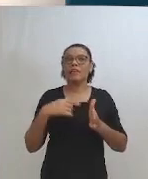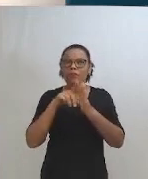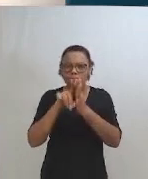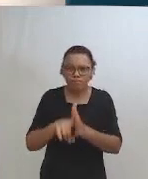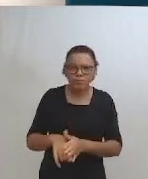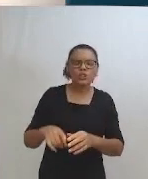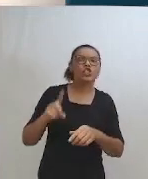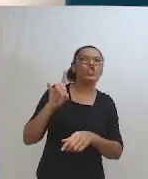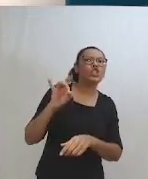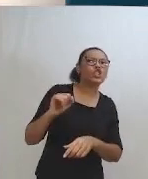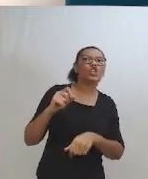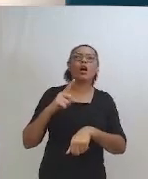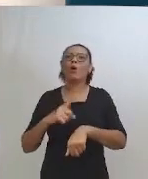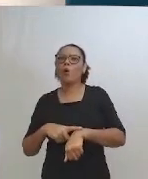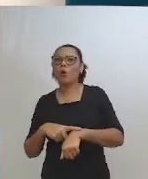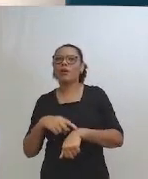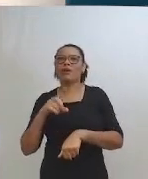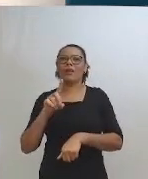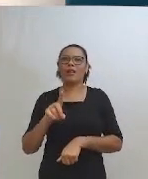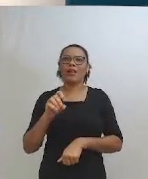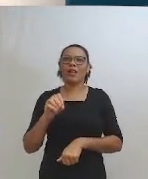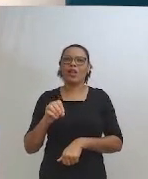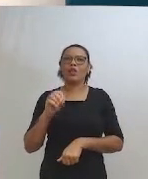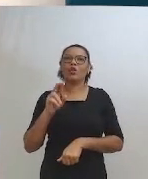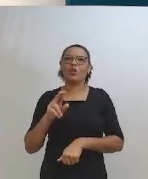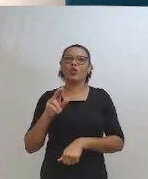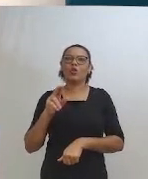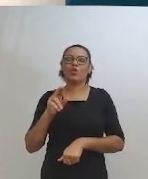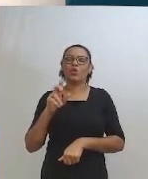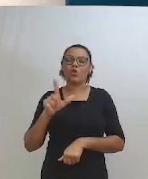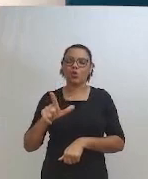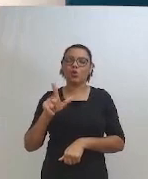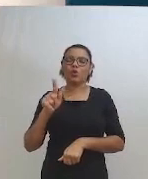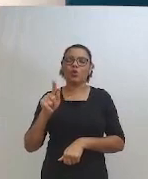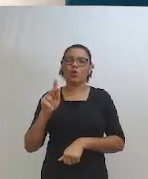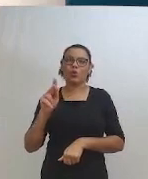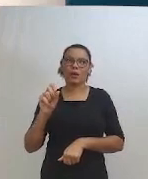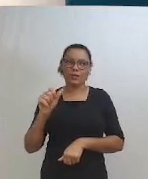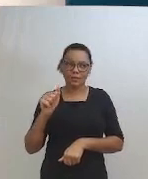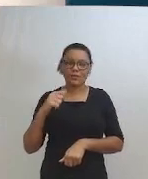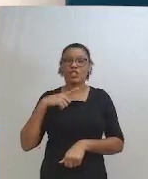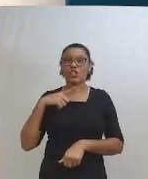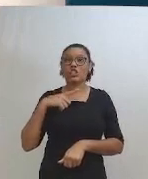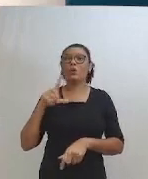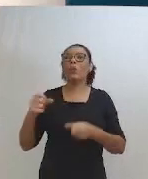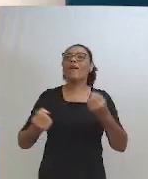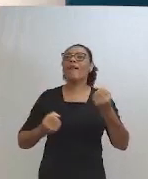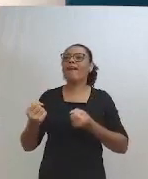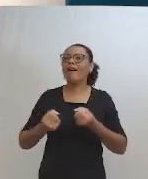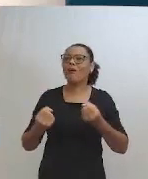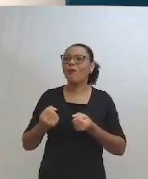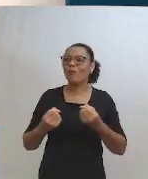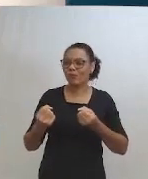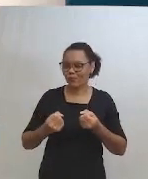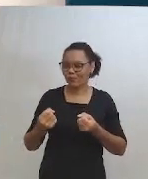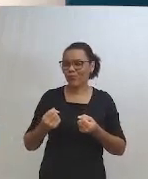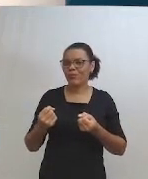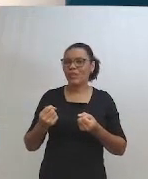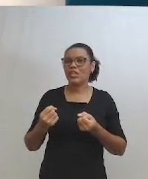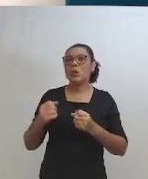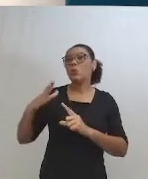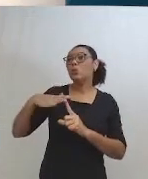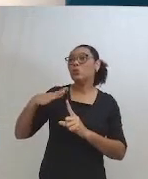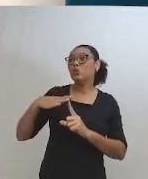Douglas estava no automóvel Volkswagen Golf, placas, tal Barueri, que era conduzido